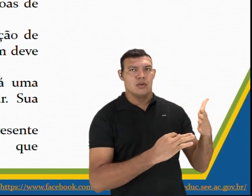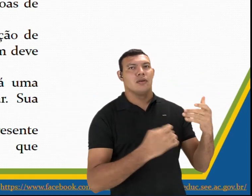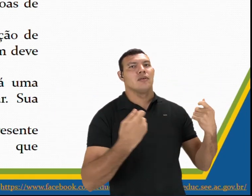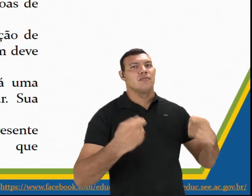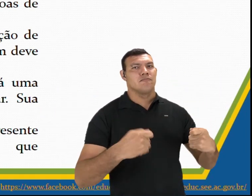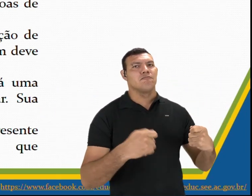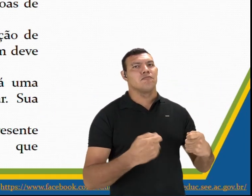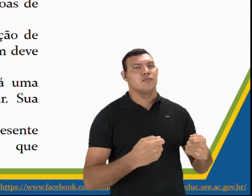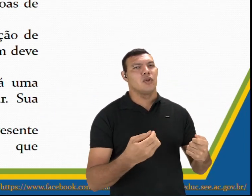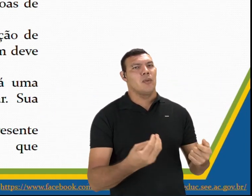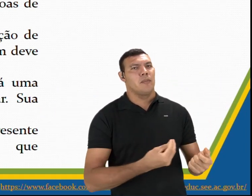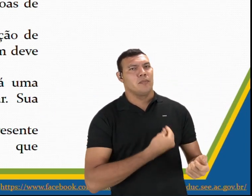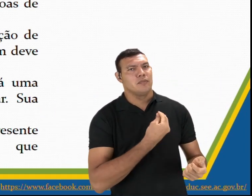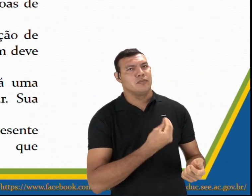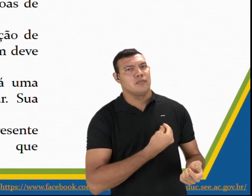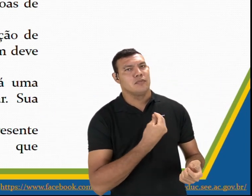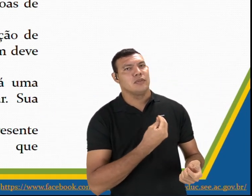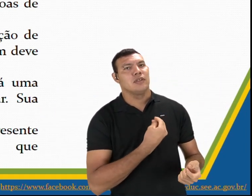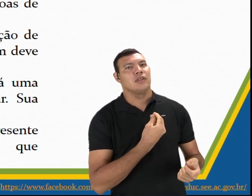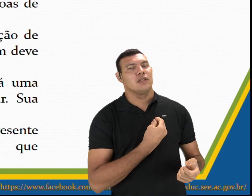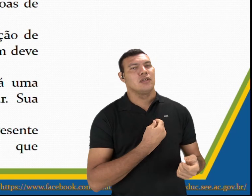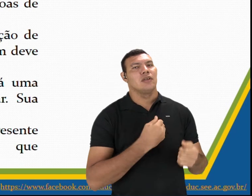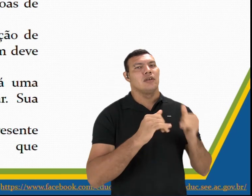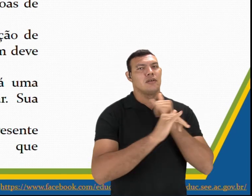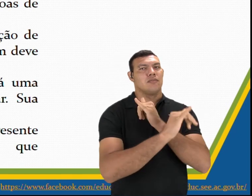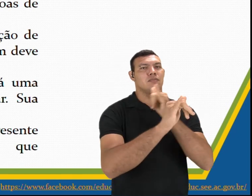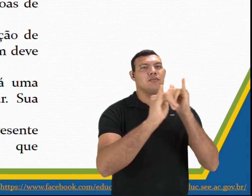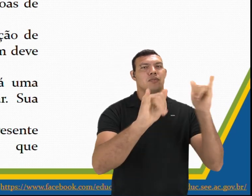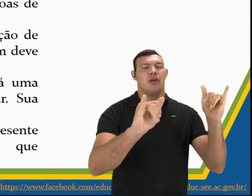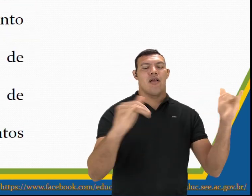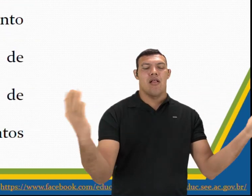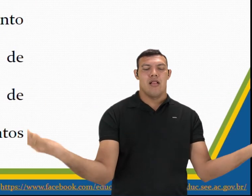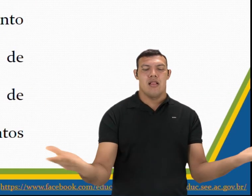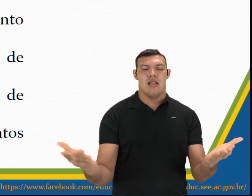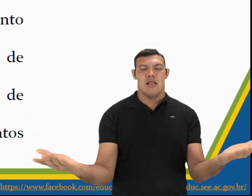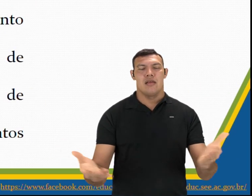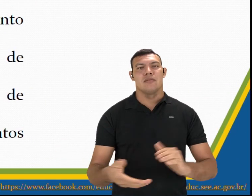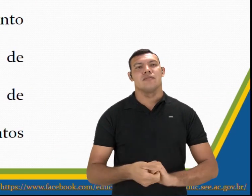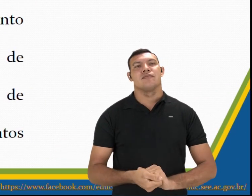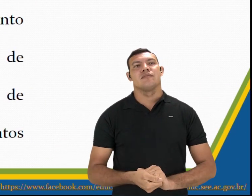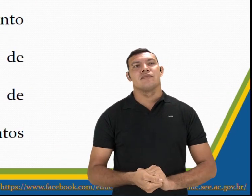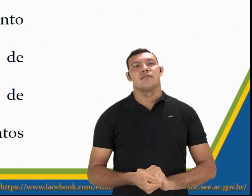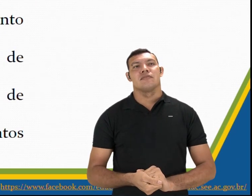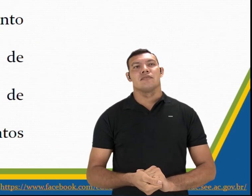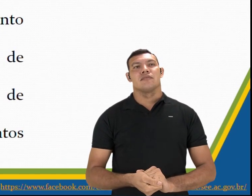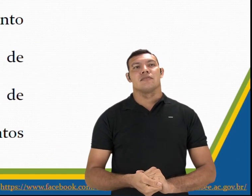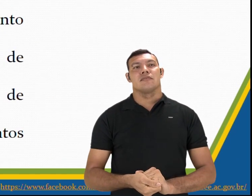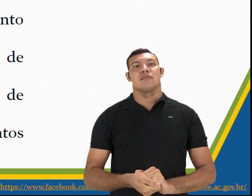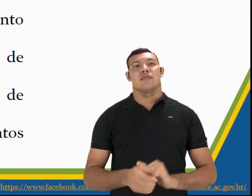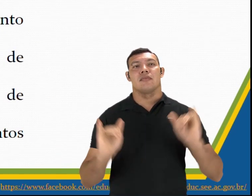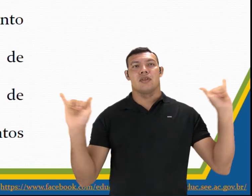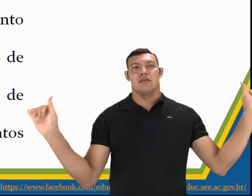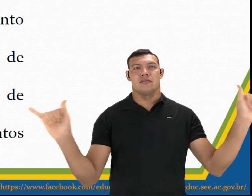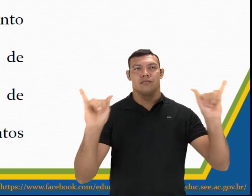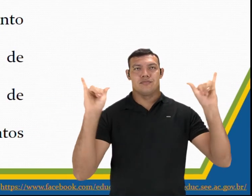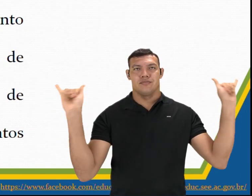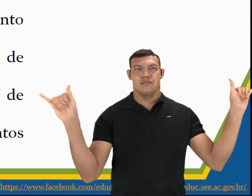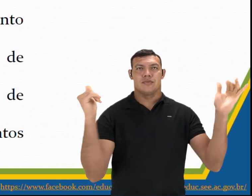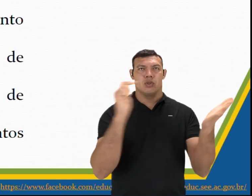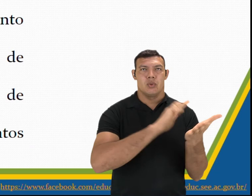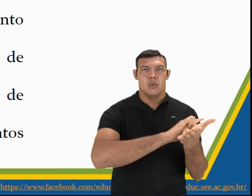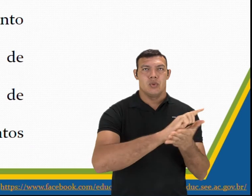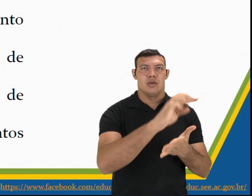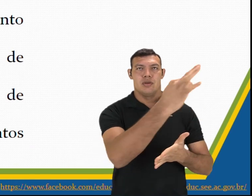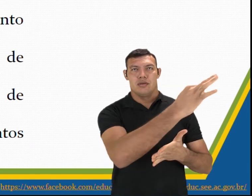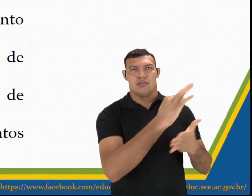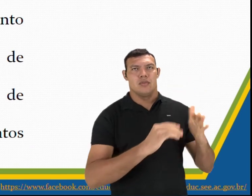para transmitir a noção de que a notícia é sempre atual, ok? A notícia é um gênero textual jornalístico que